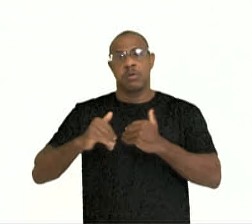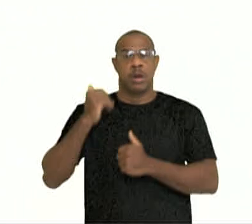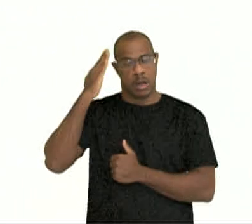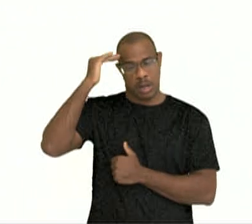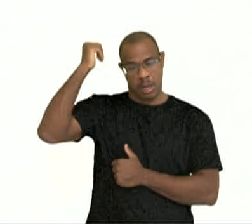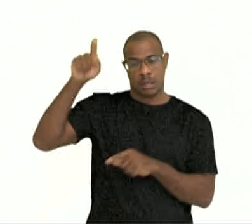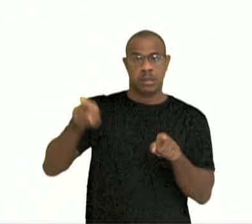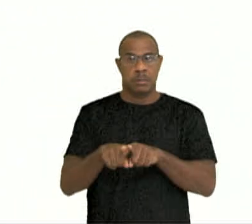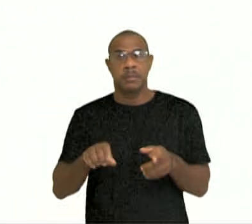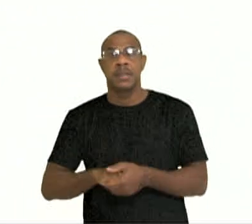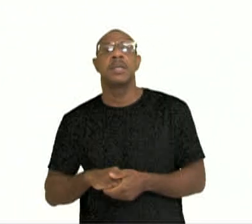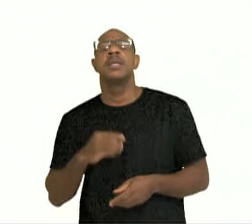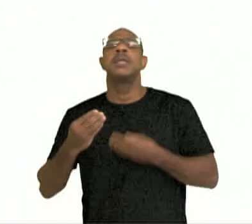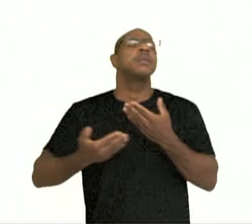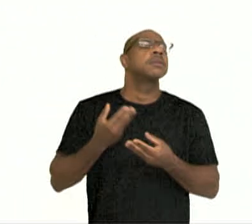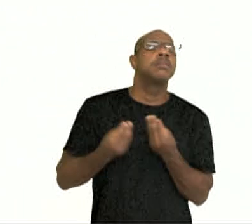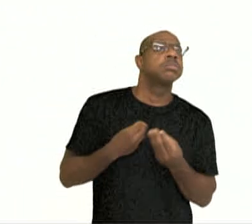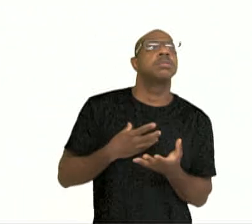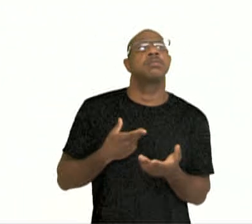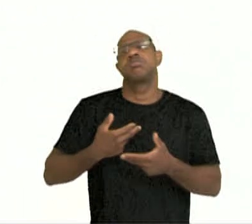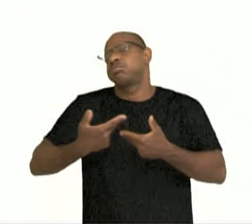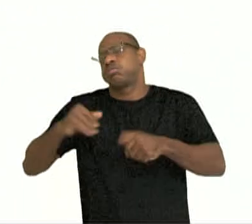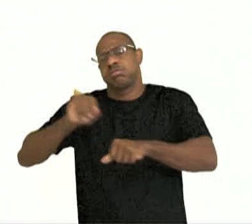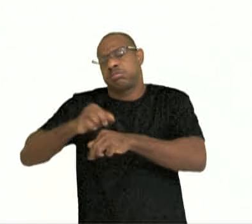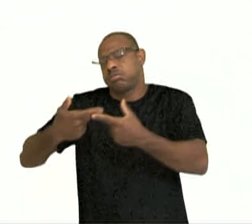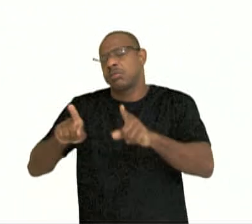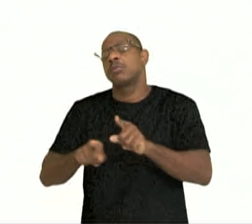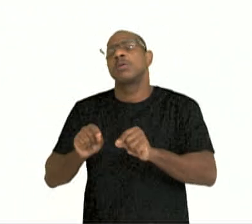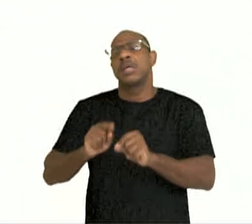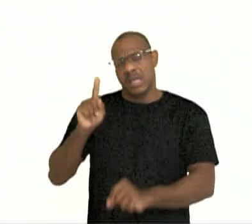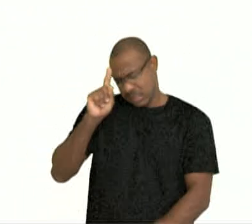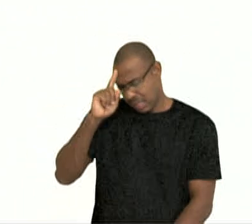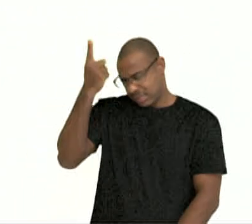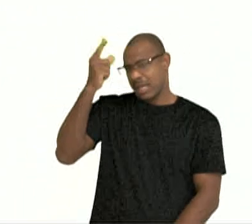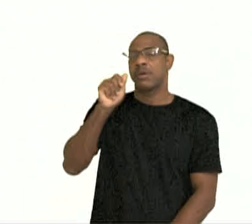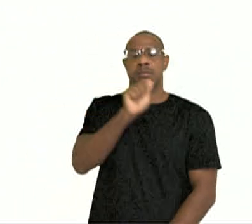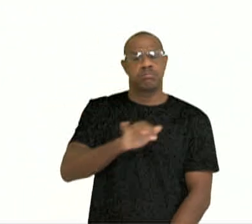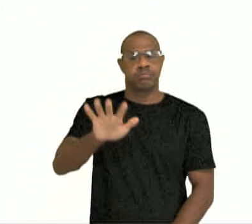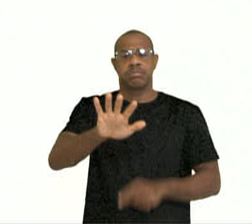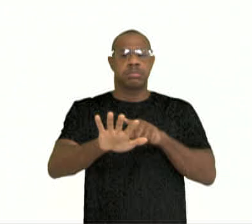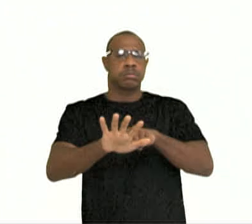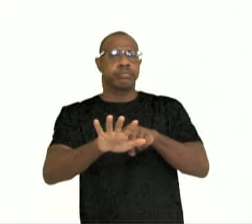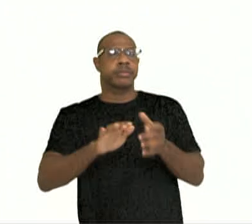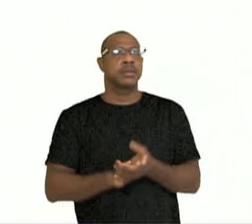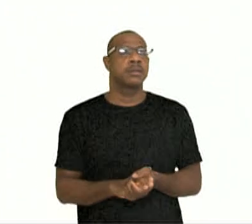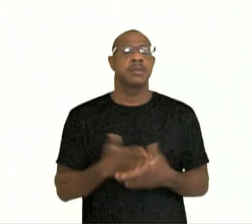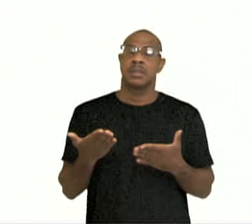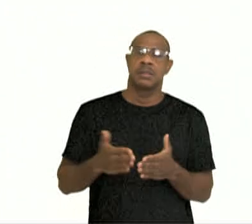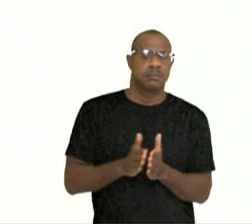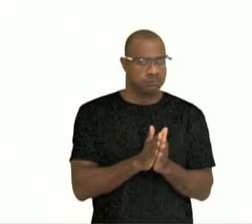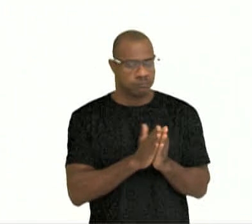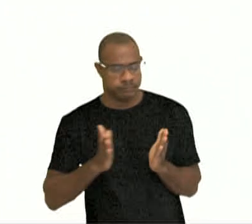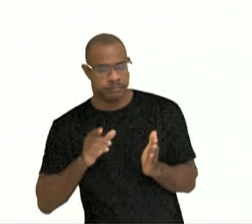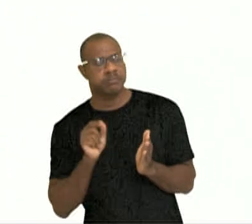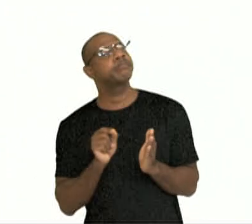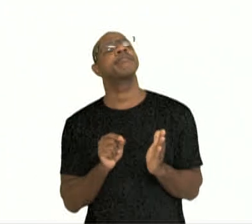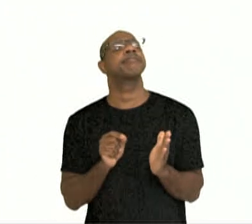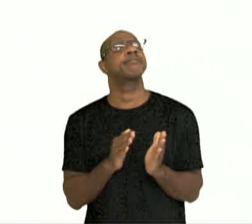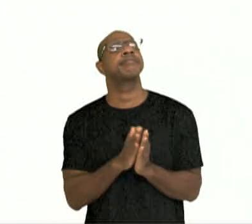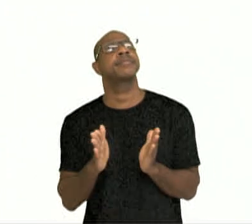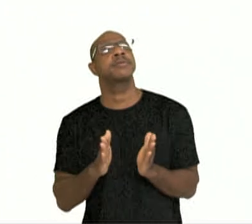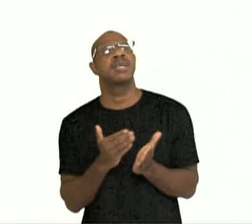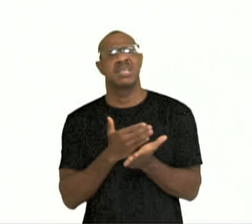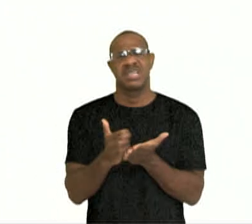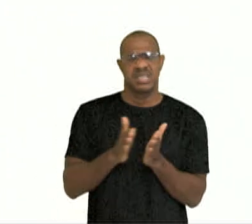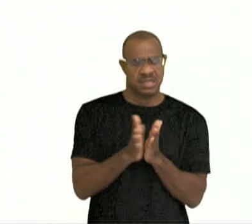artísticos, em detrimento do objeto, ou seja, na ideia em detrimento da imagem. Olha aí, a partir, já no